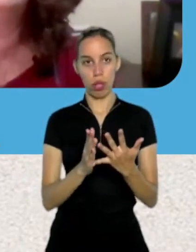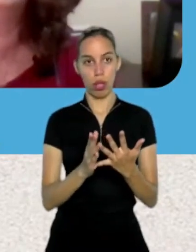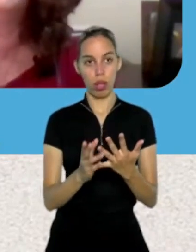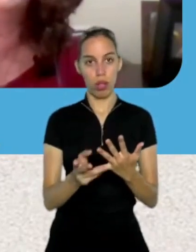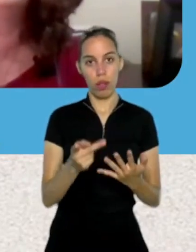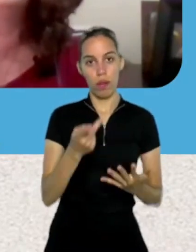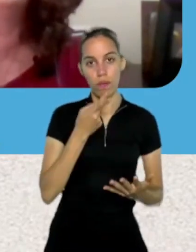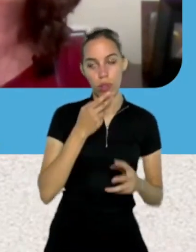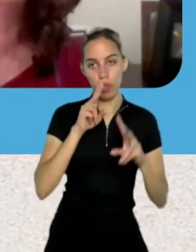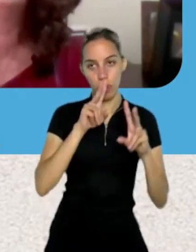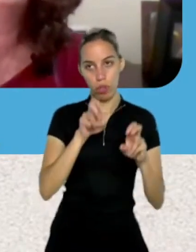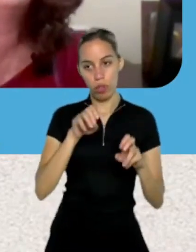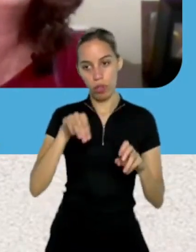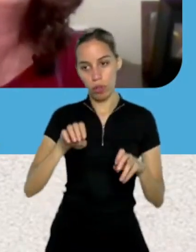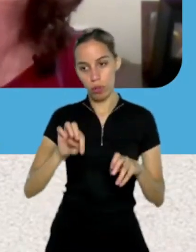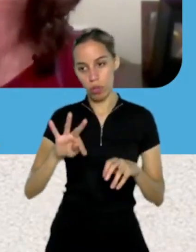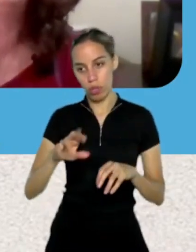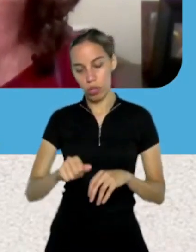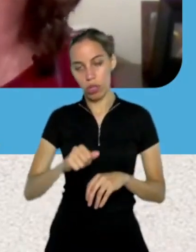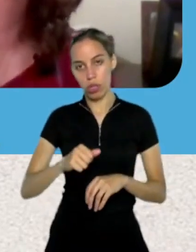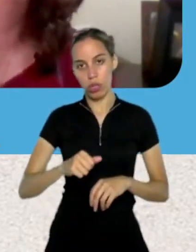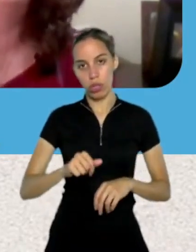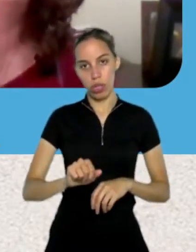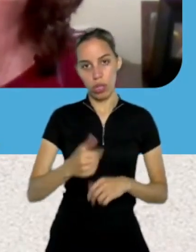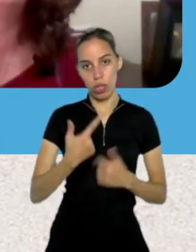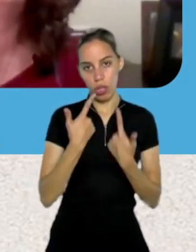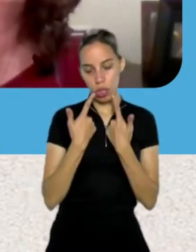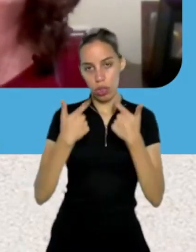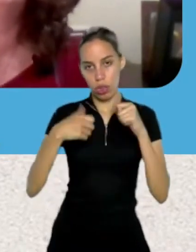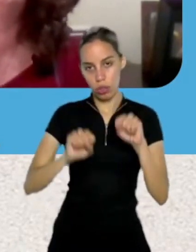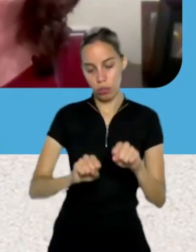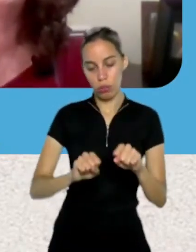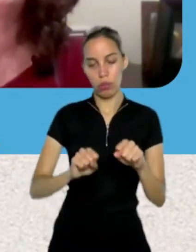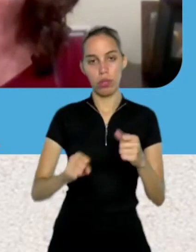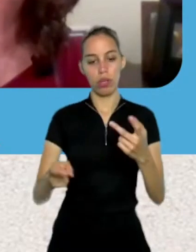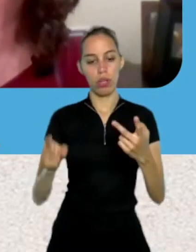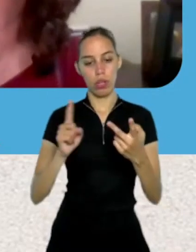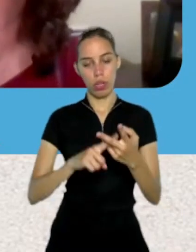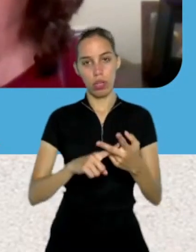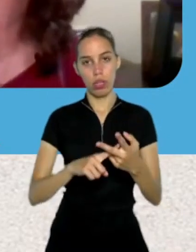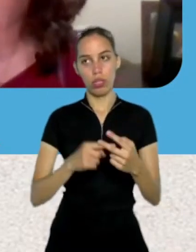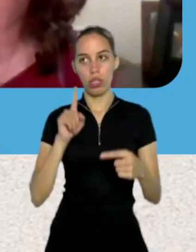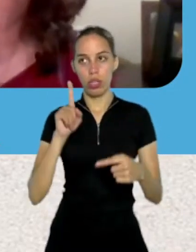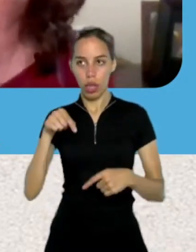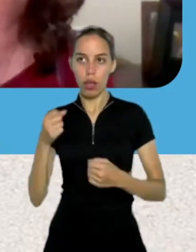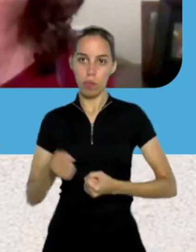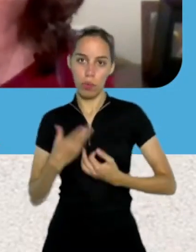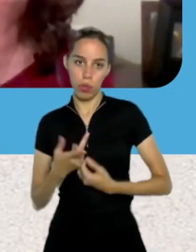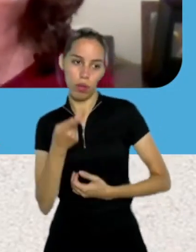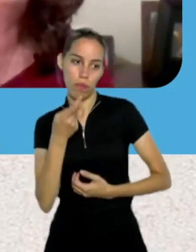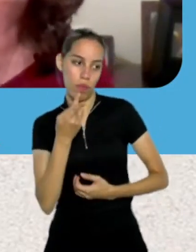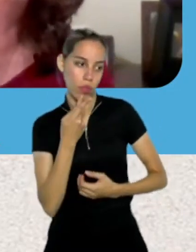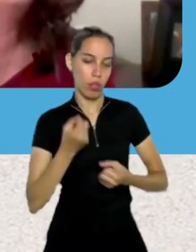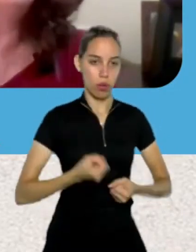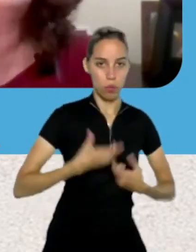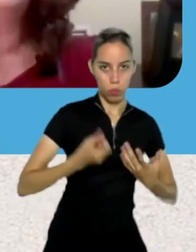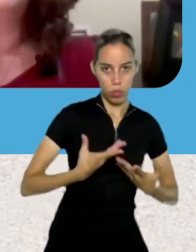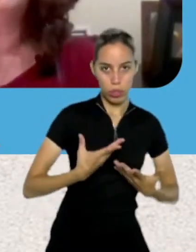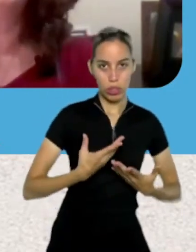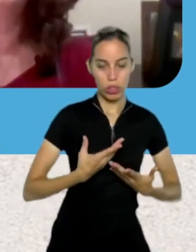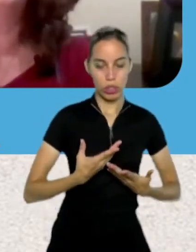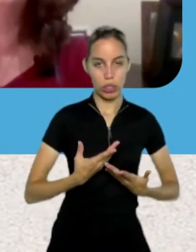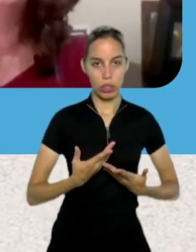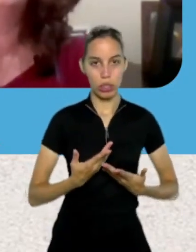da metalinguagem mesmo, né, a metapoesia, a poesia falando da poesia, né, e é um tema